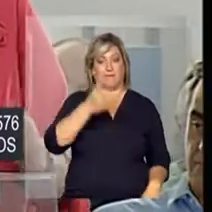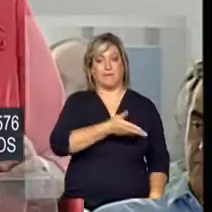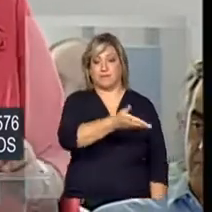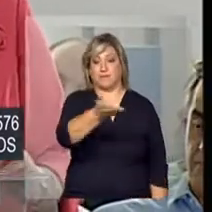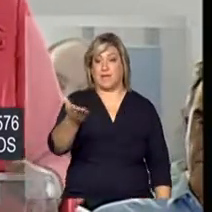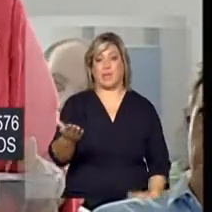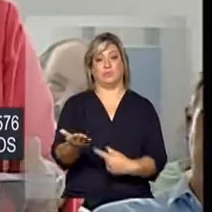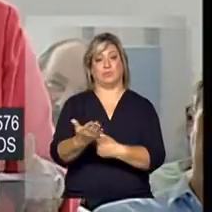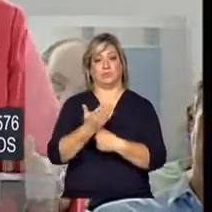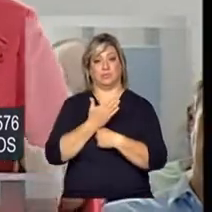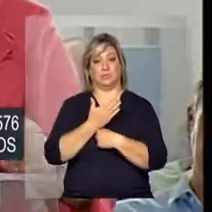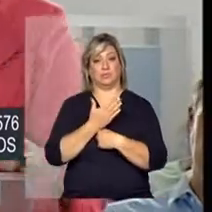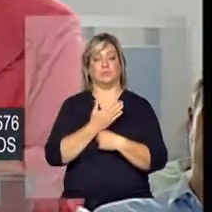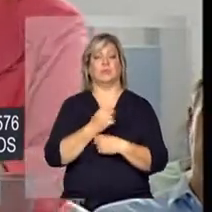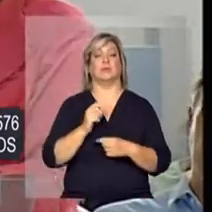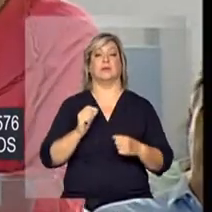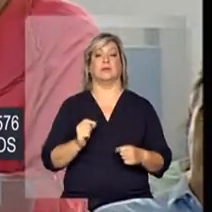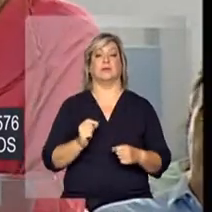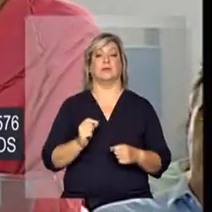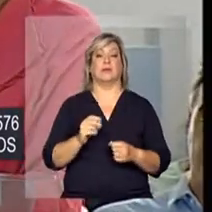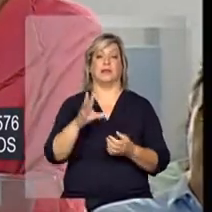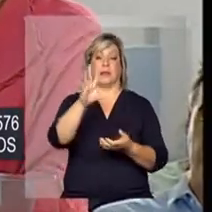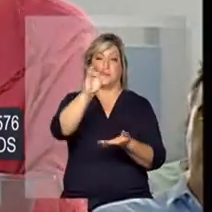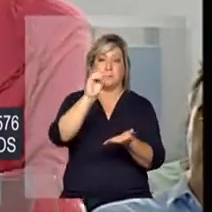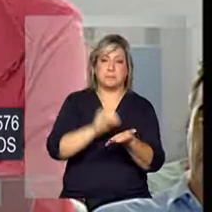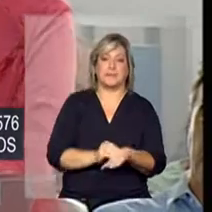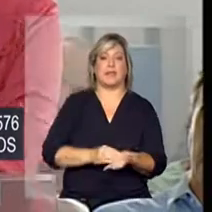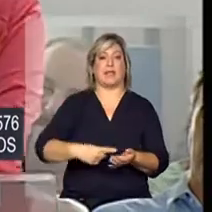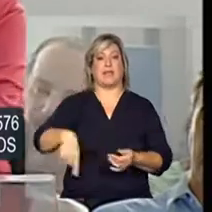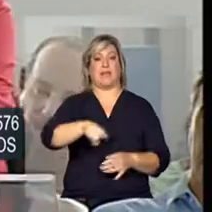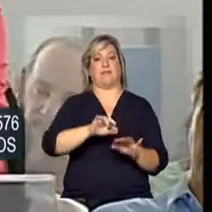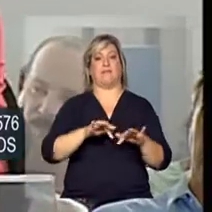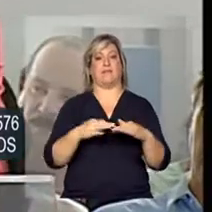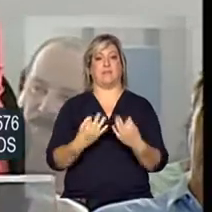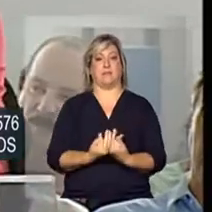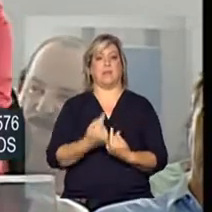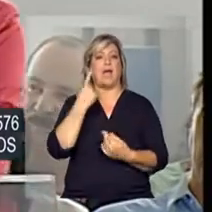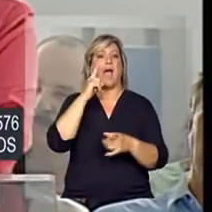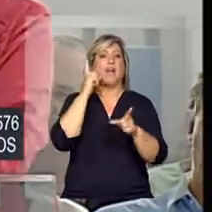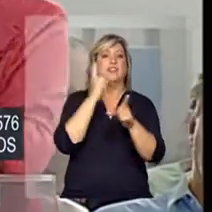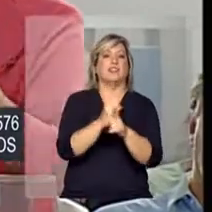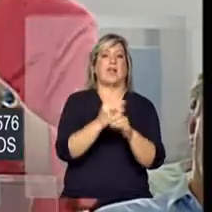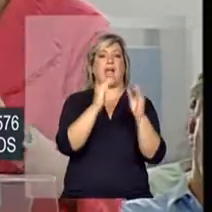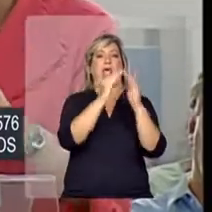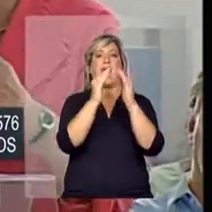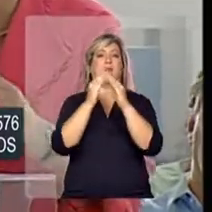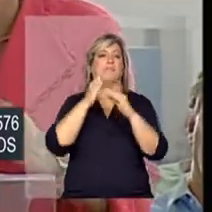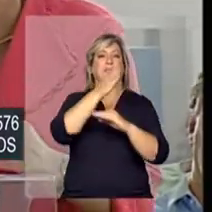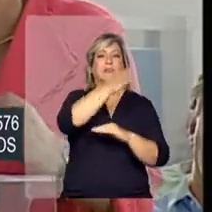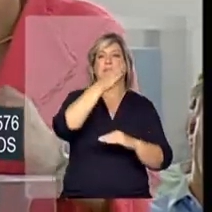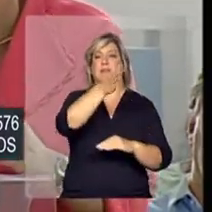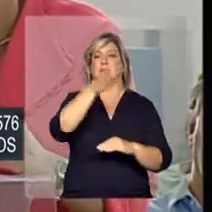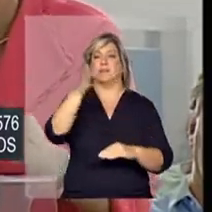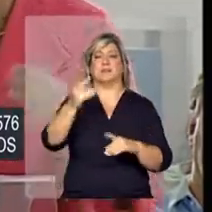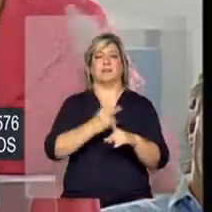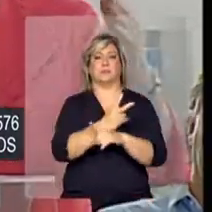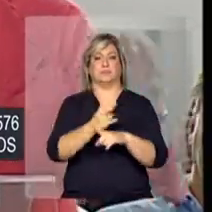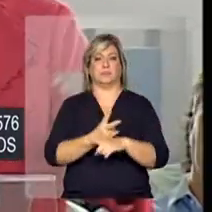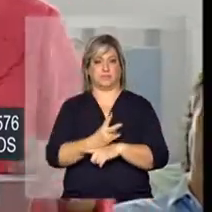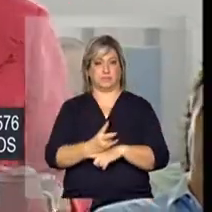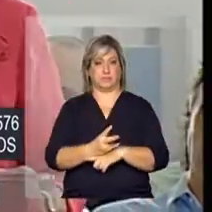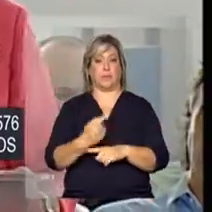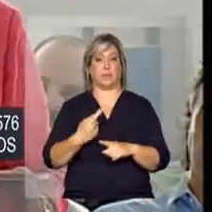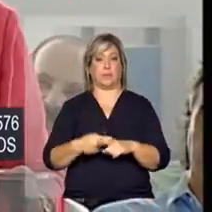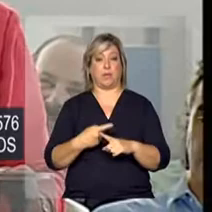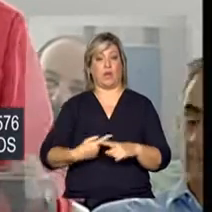Para quê? Para nos ajudar a cadastrar, para nos ajudar a localizar, porque nós não damos só a